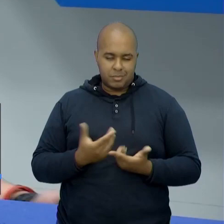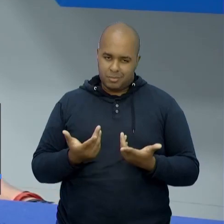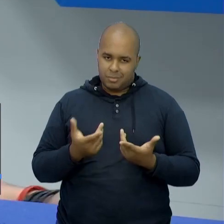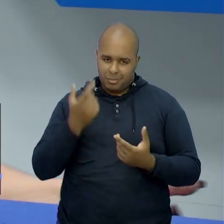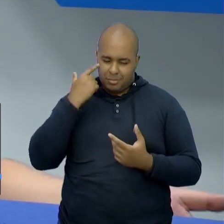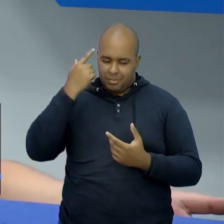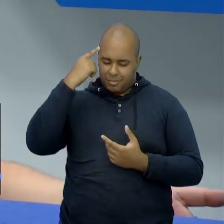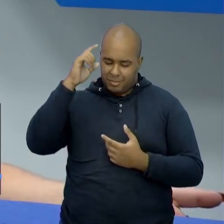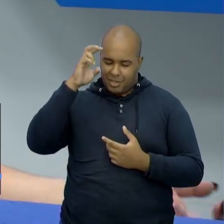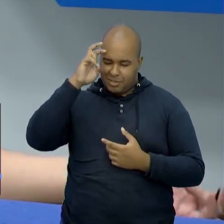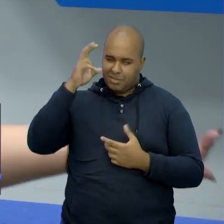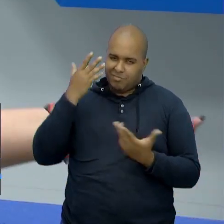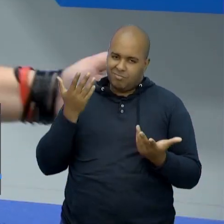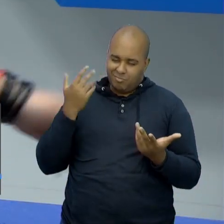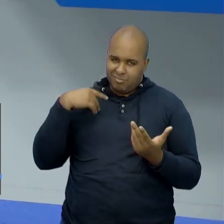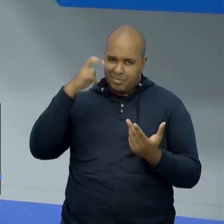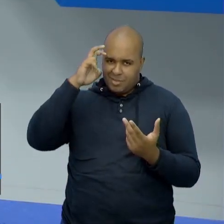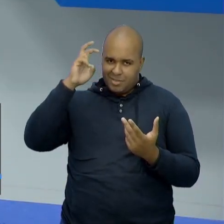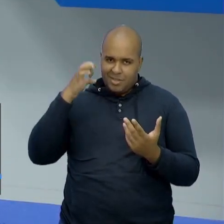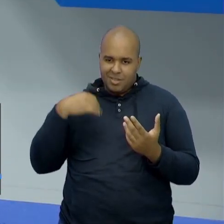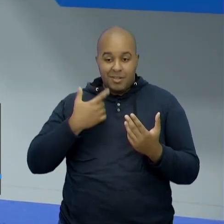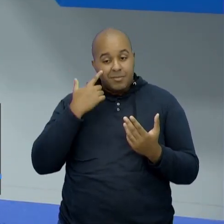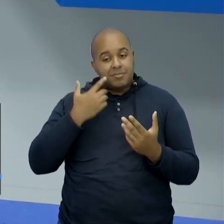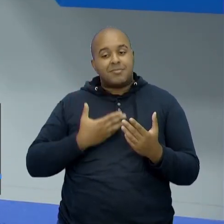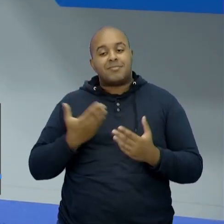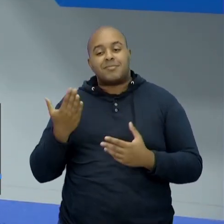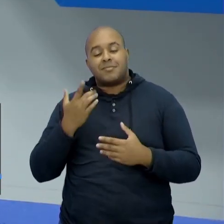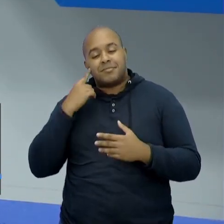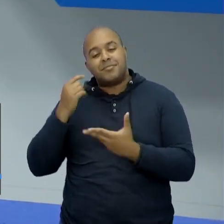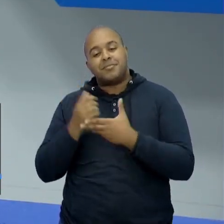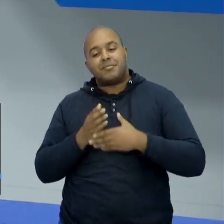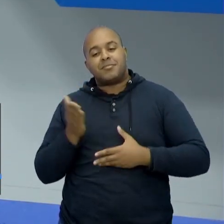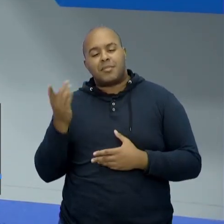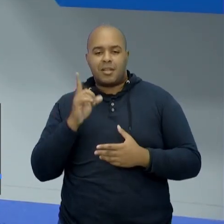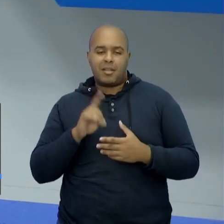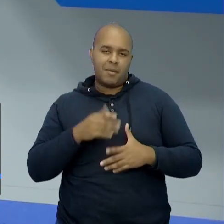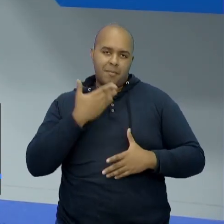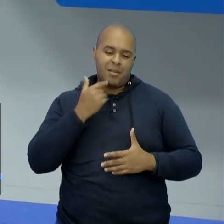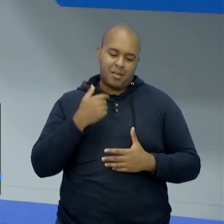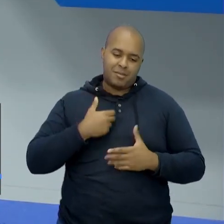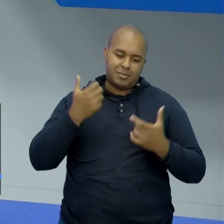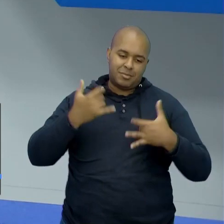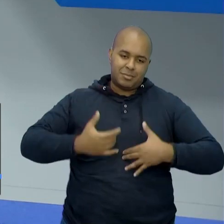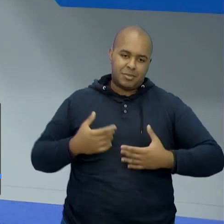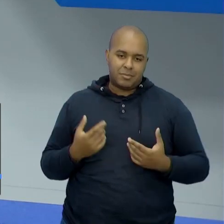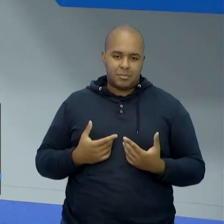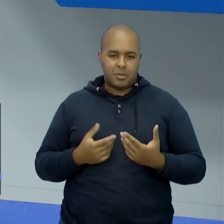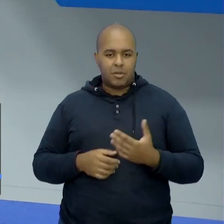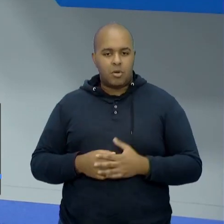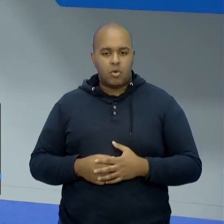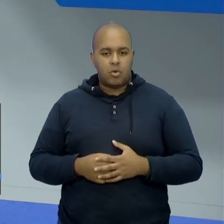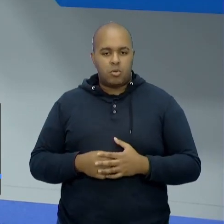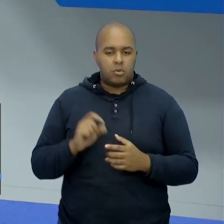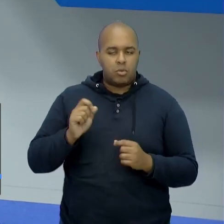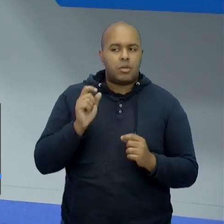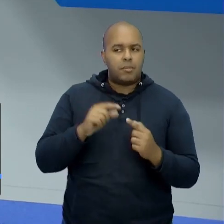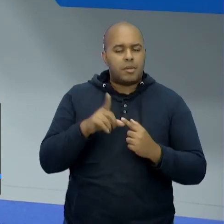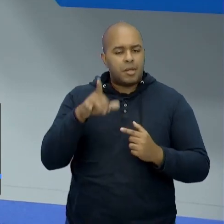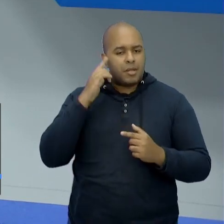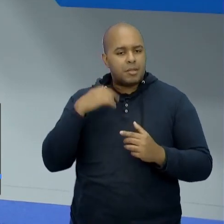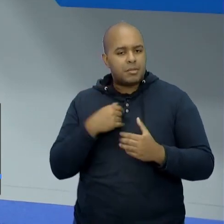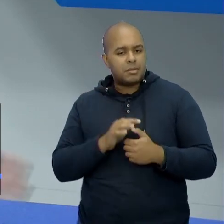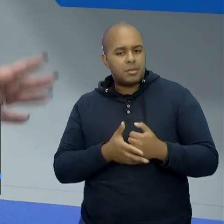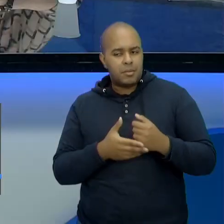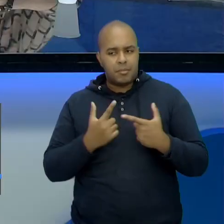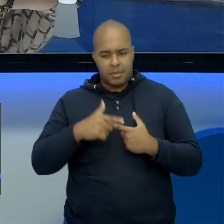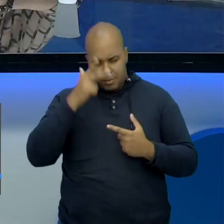Fala, ideia de gênio, eu sou gênio. E aí, eu trouxe ela muito melhor do que eu para explicar o que diabos é essa sustentabilidade.